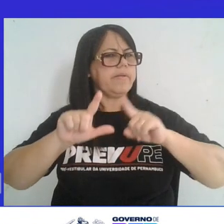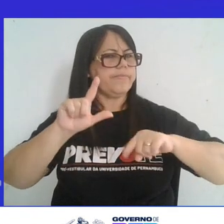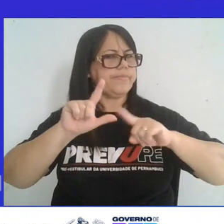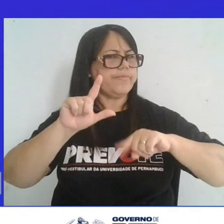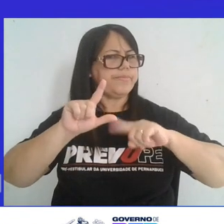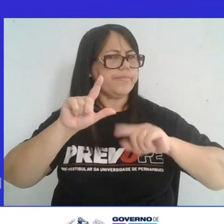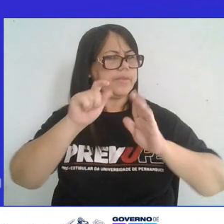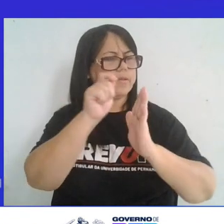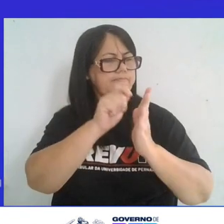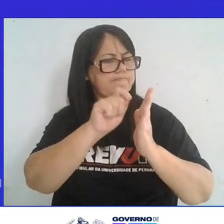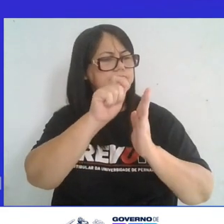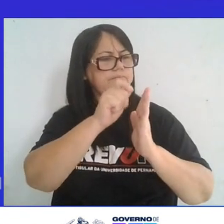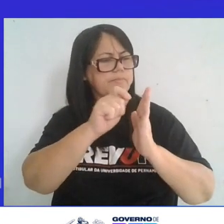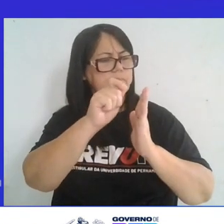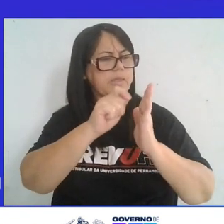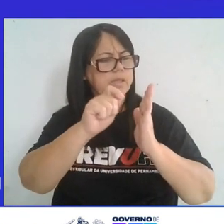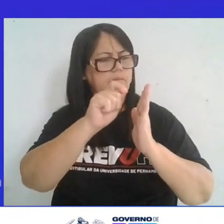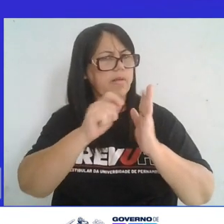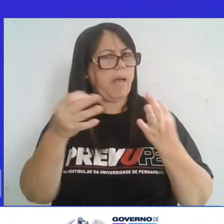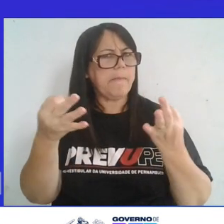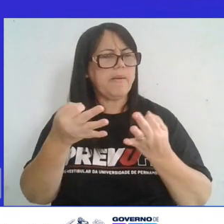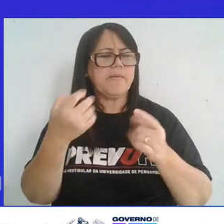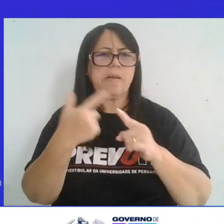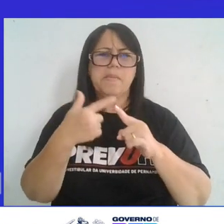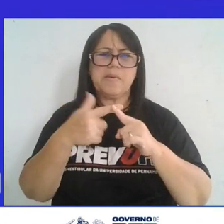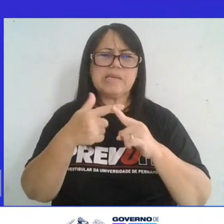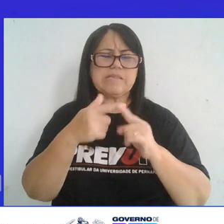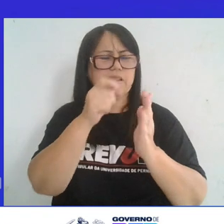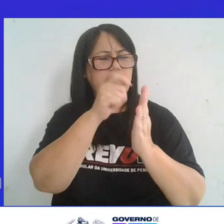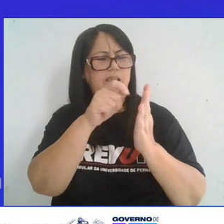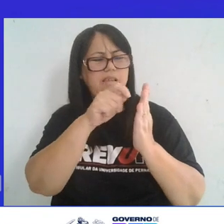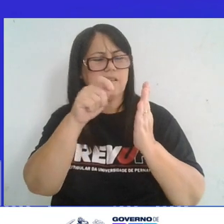texto não tem, né,